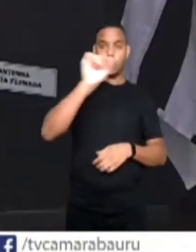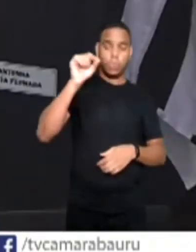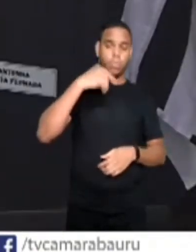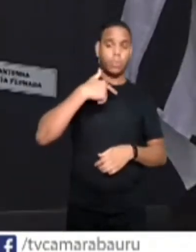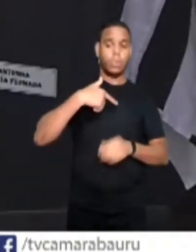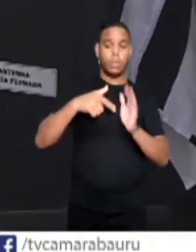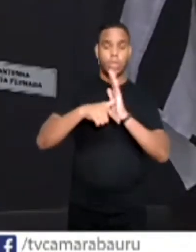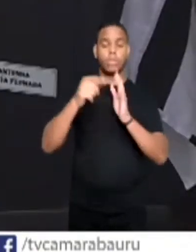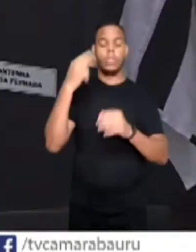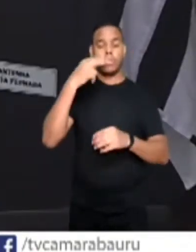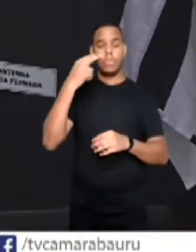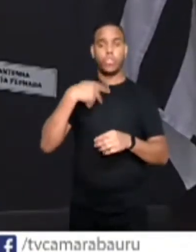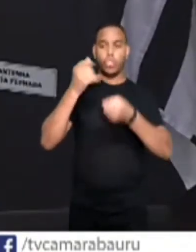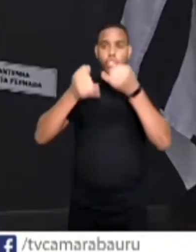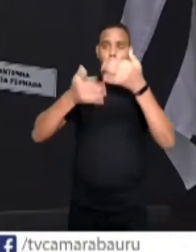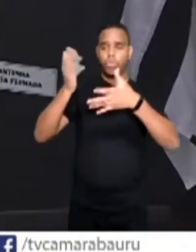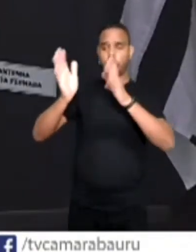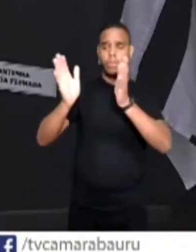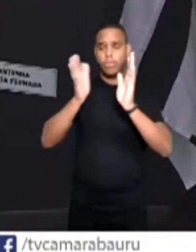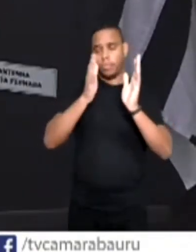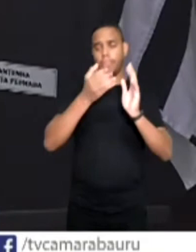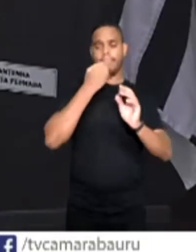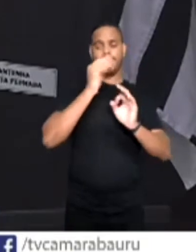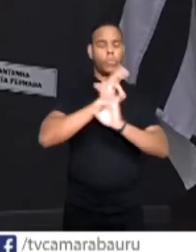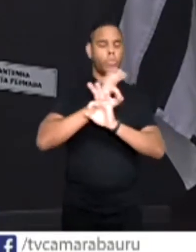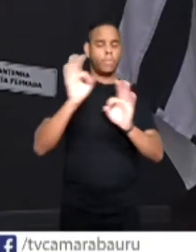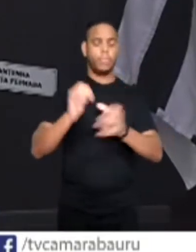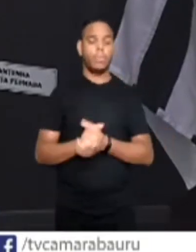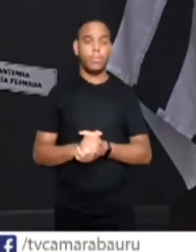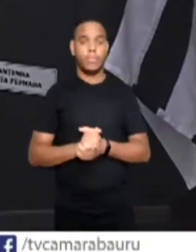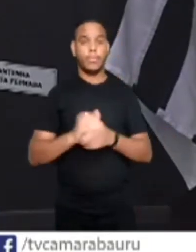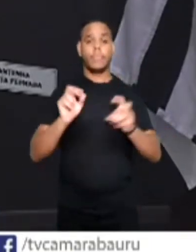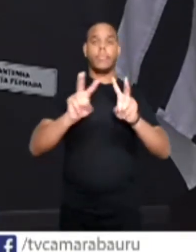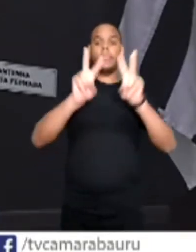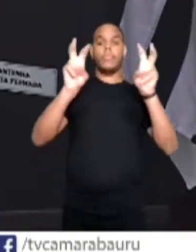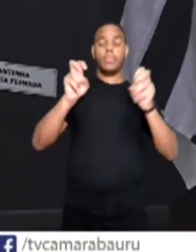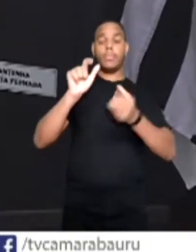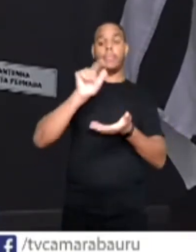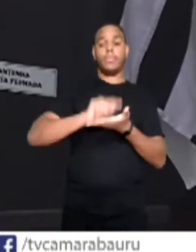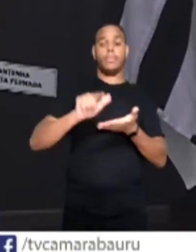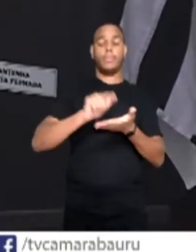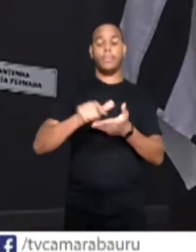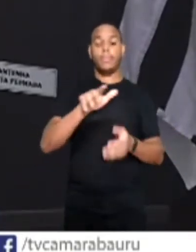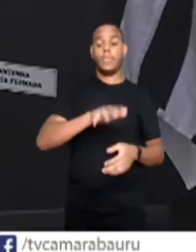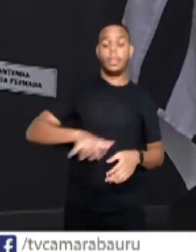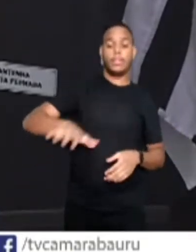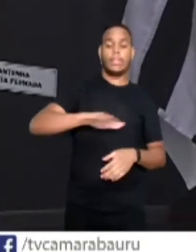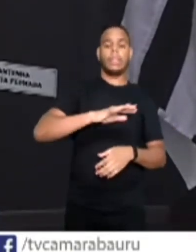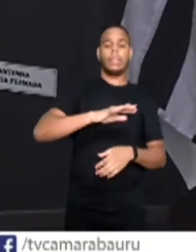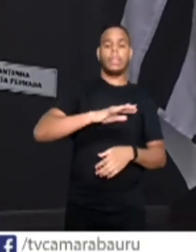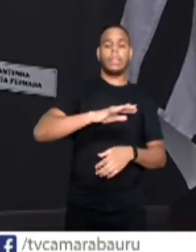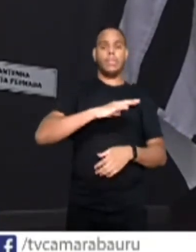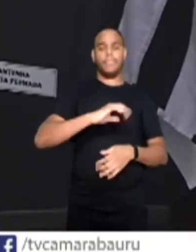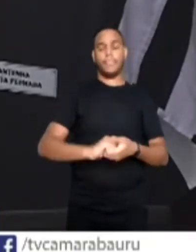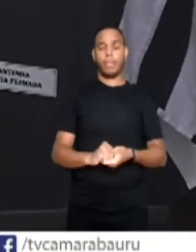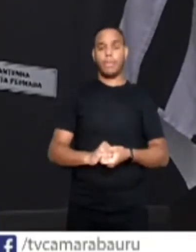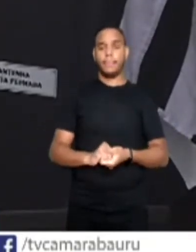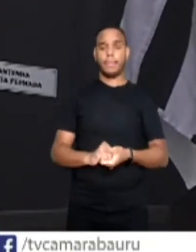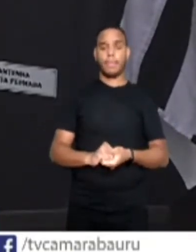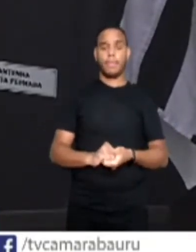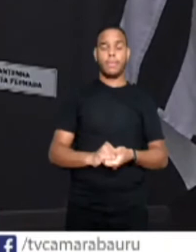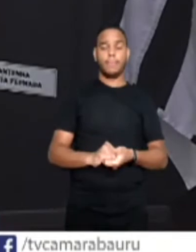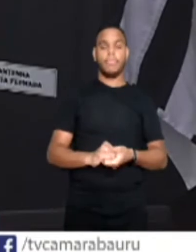já adiantaram muito bem sobre o quesito de limpeza pública na cidade. Mas eu